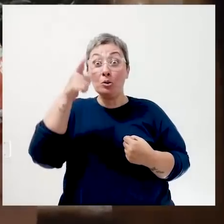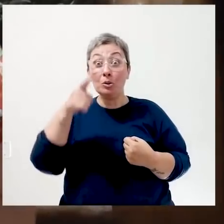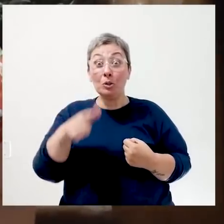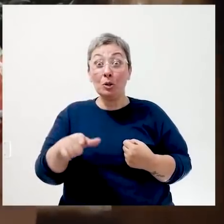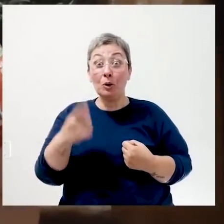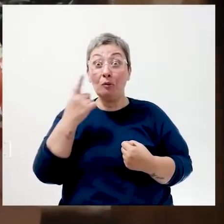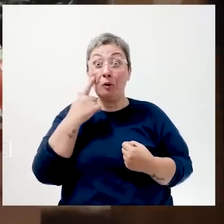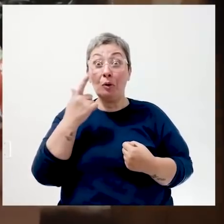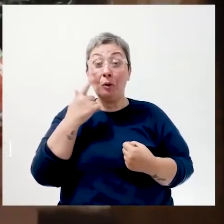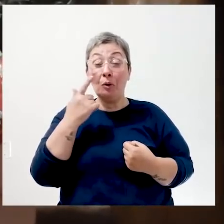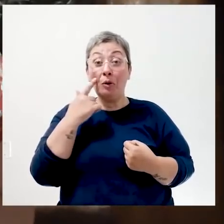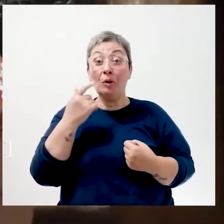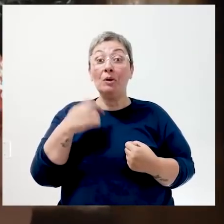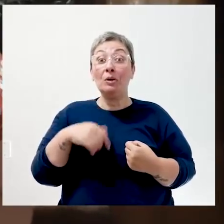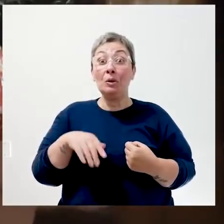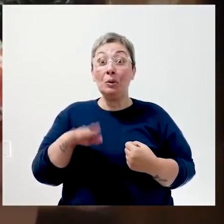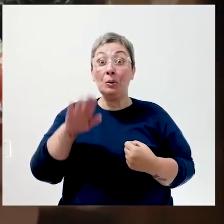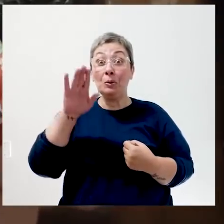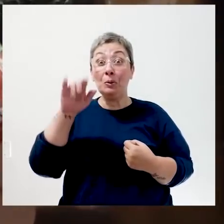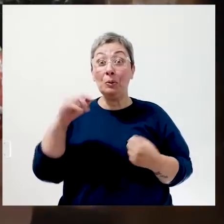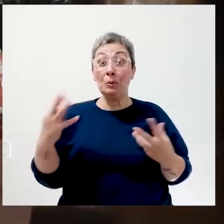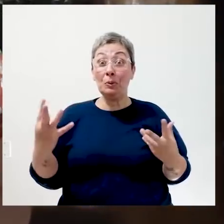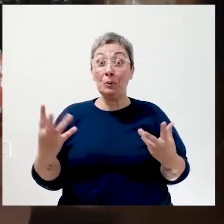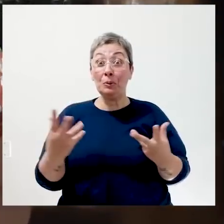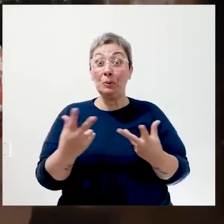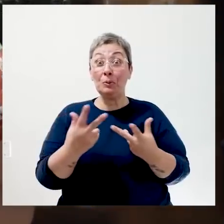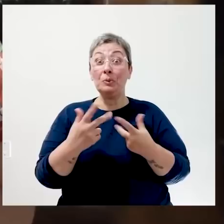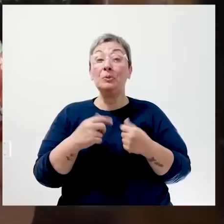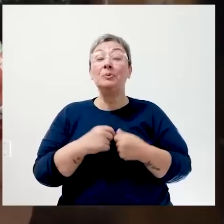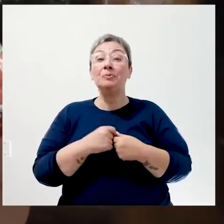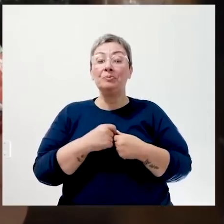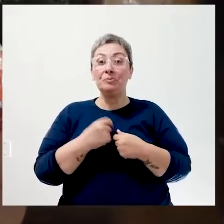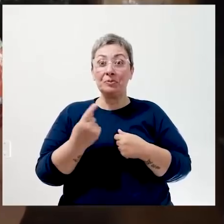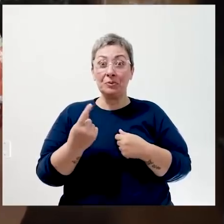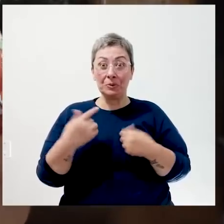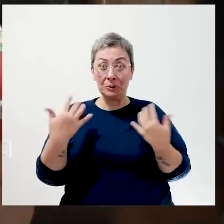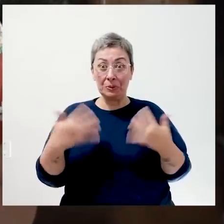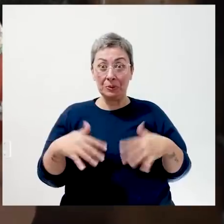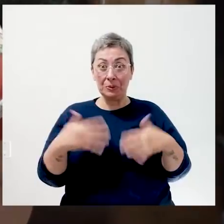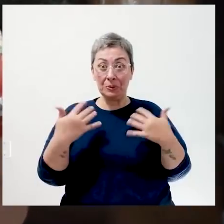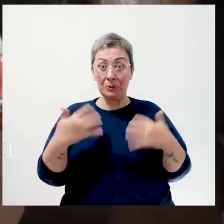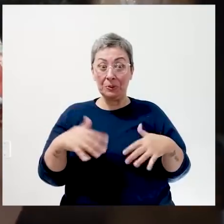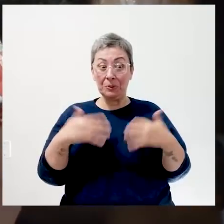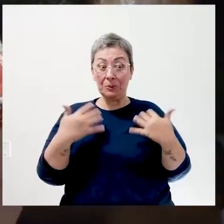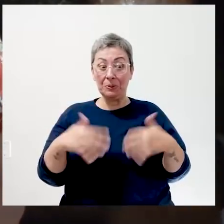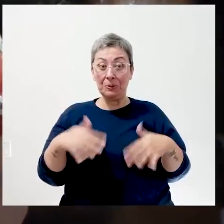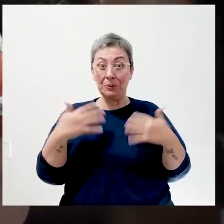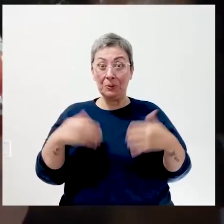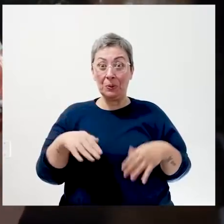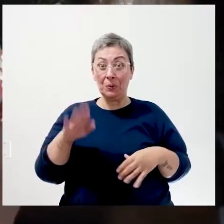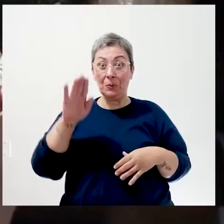de novo! Que incrível!